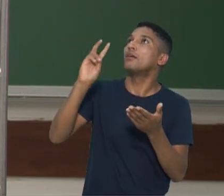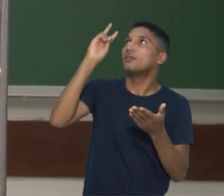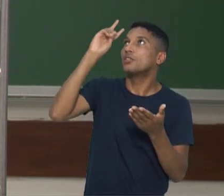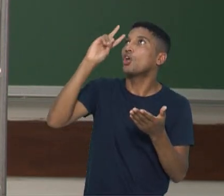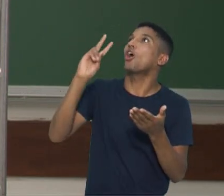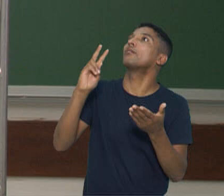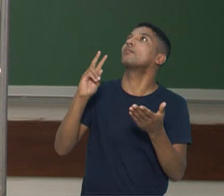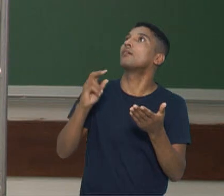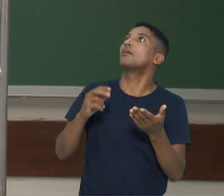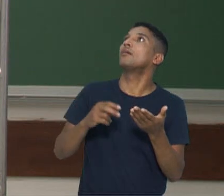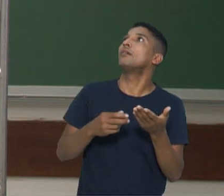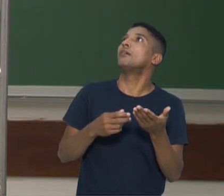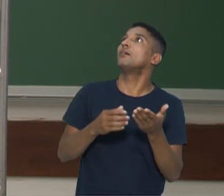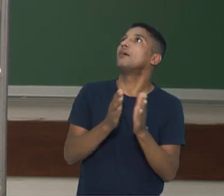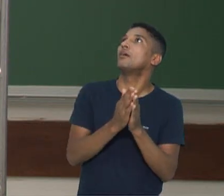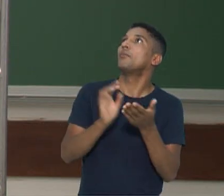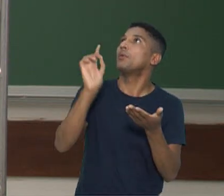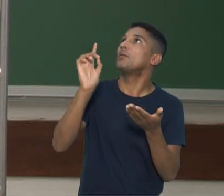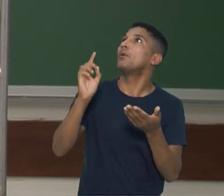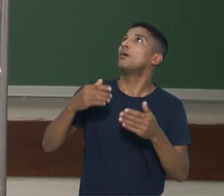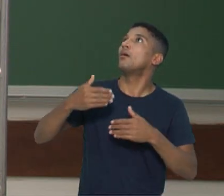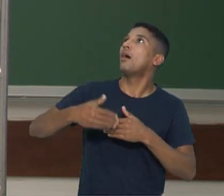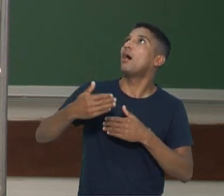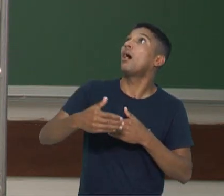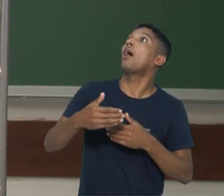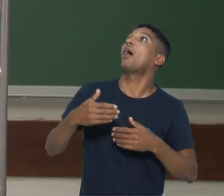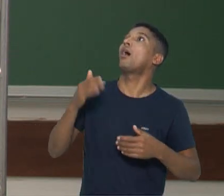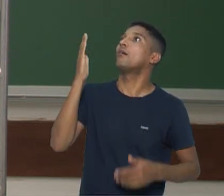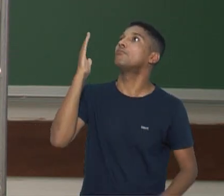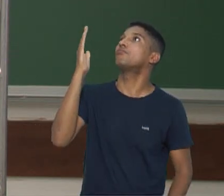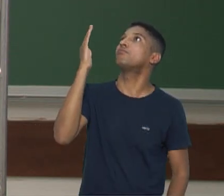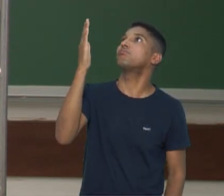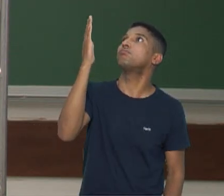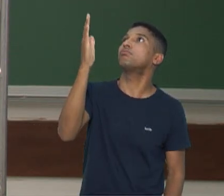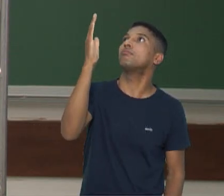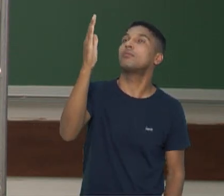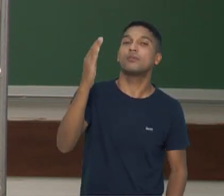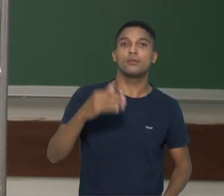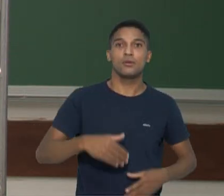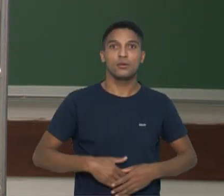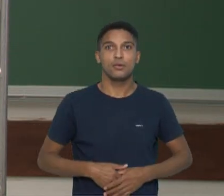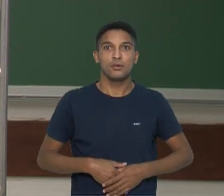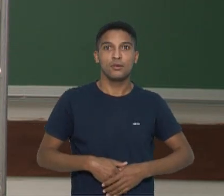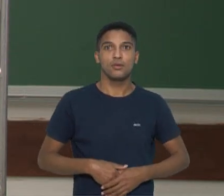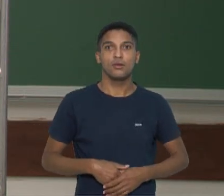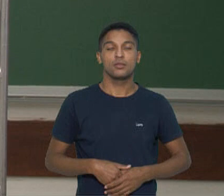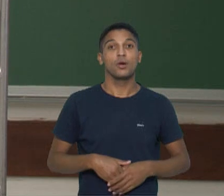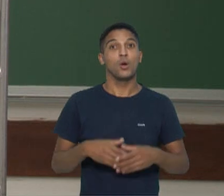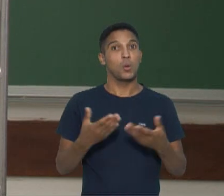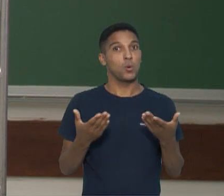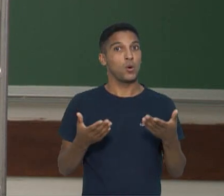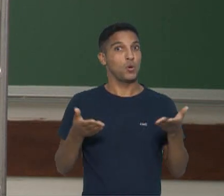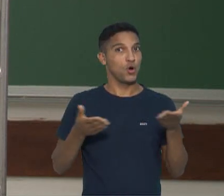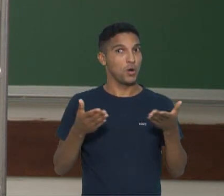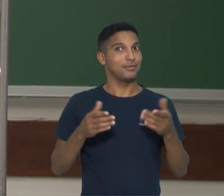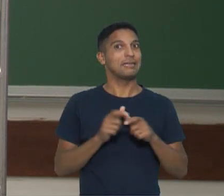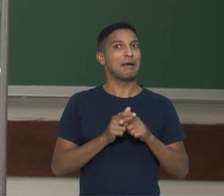lá, lógico, hoje, a maioria, e se Deus quiser, a maioria vai saber ler, né? Não tem